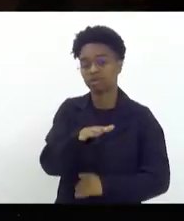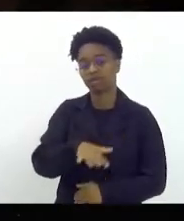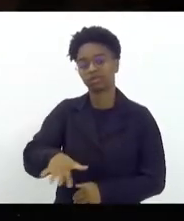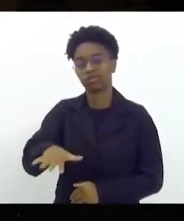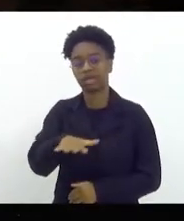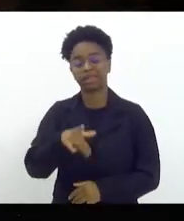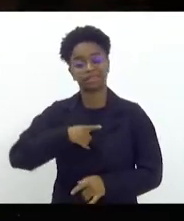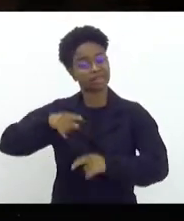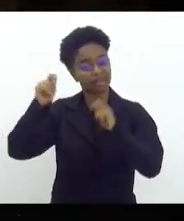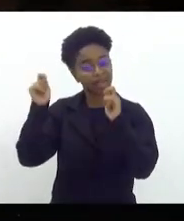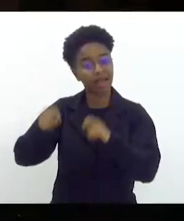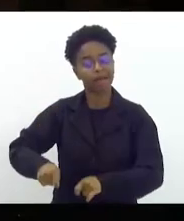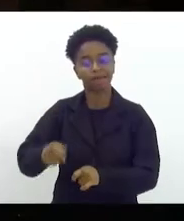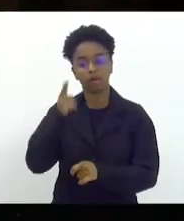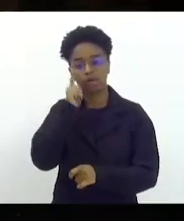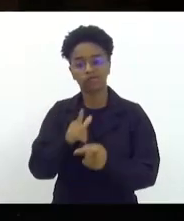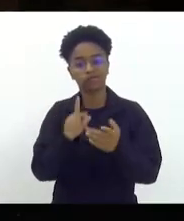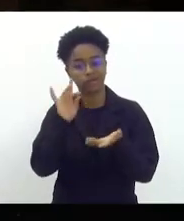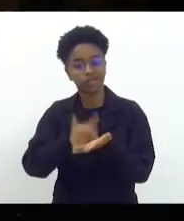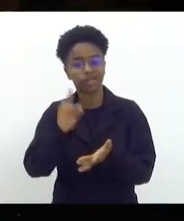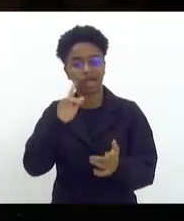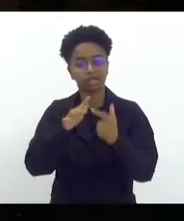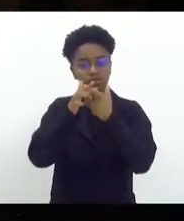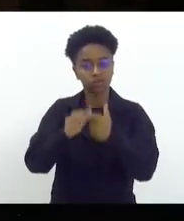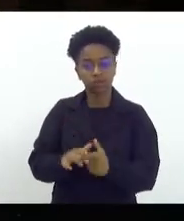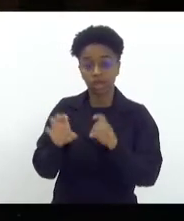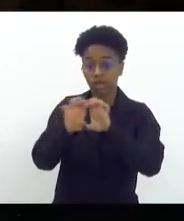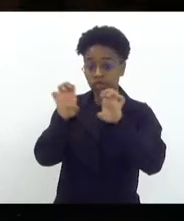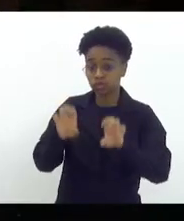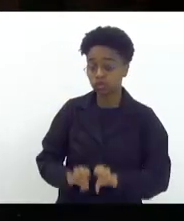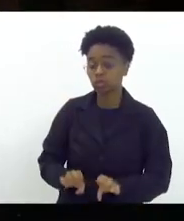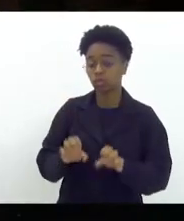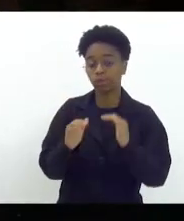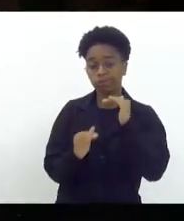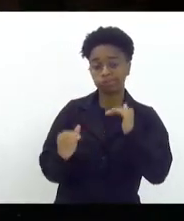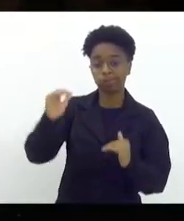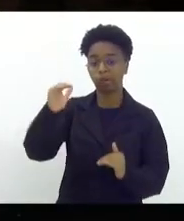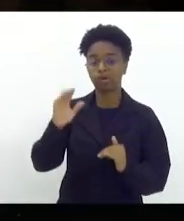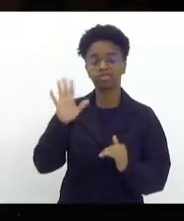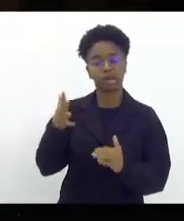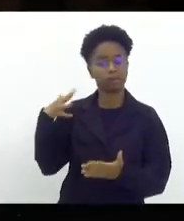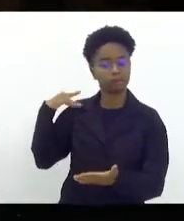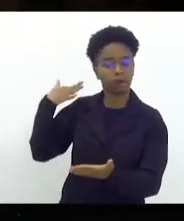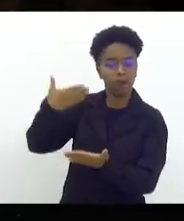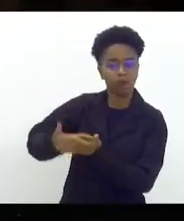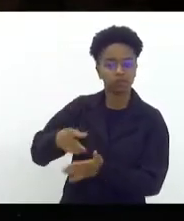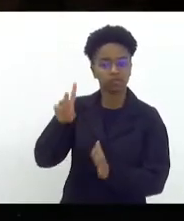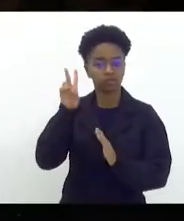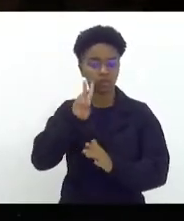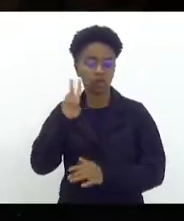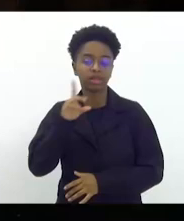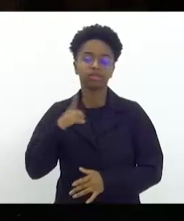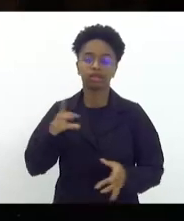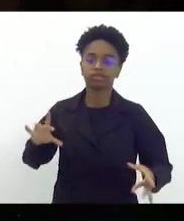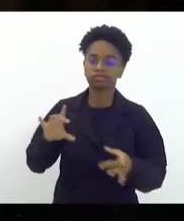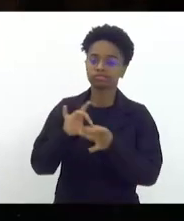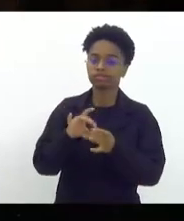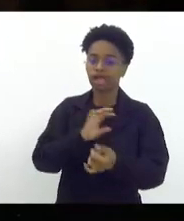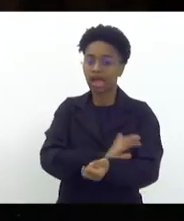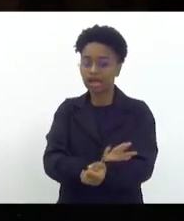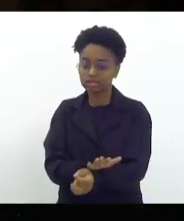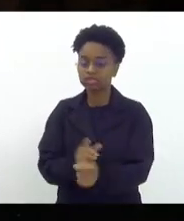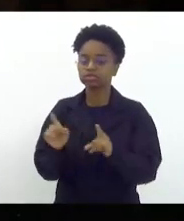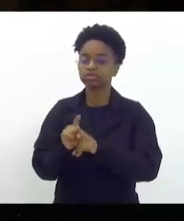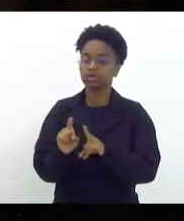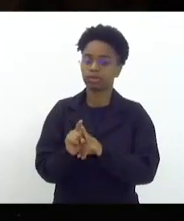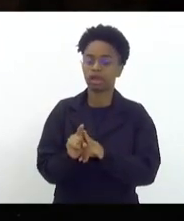tem potencial de fazer a correção estruturante dessas assimetrias que são históricas que tem origem no racismo que se